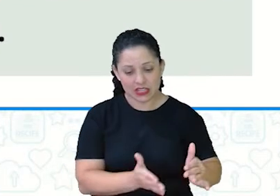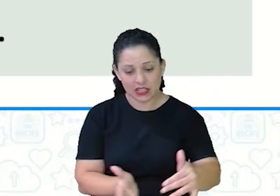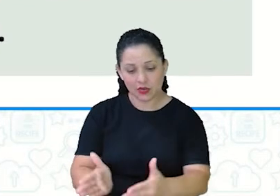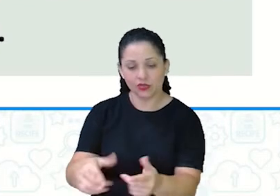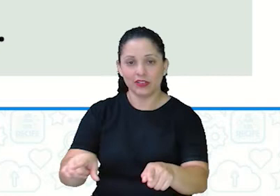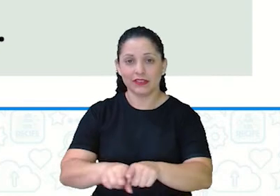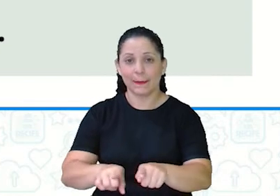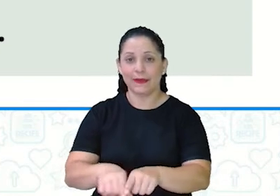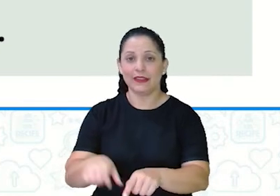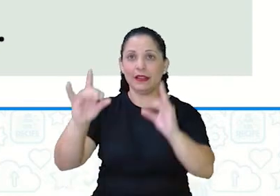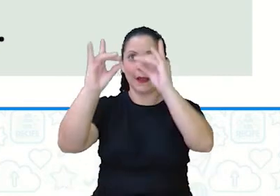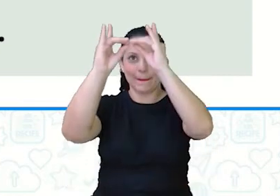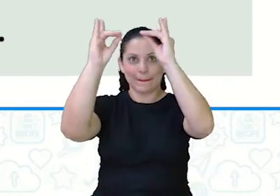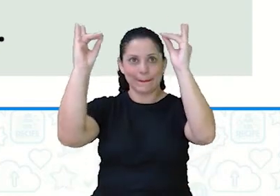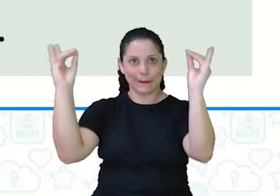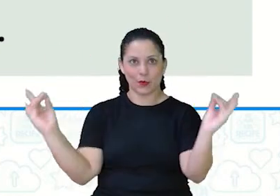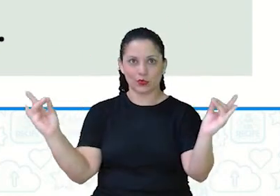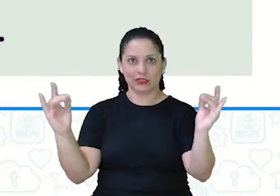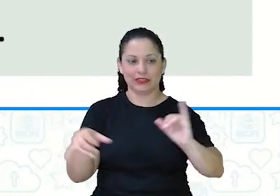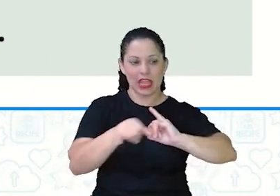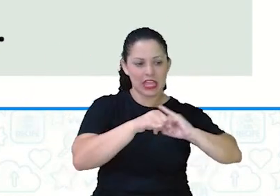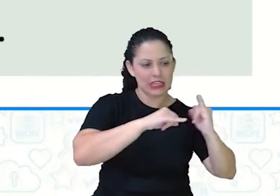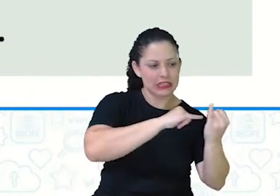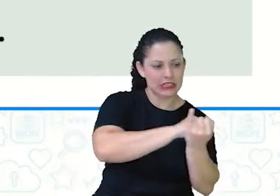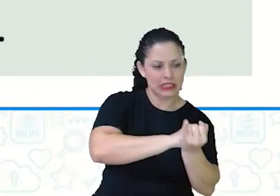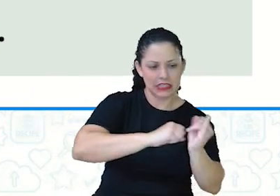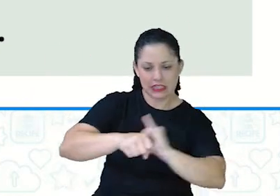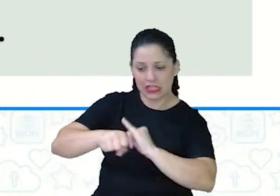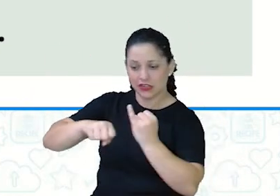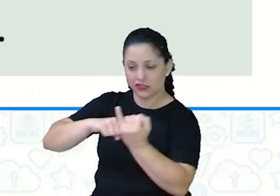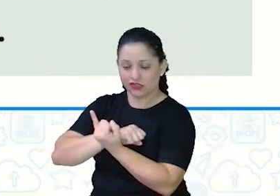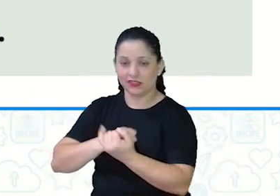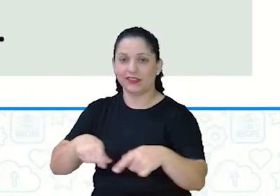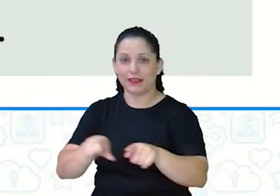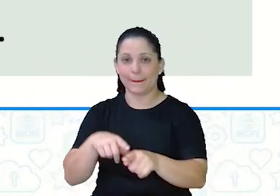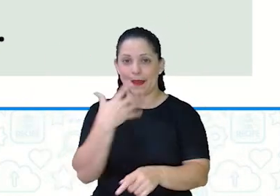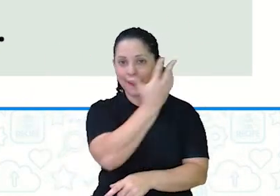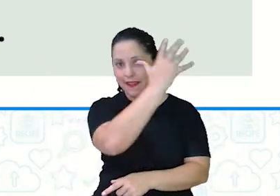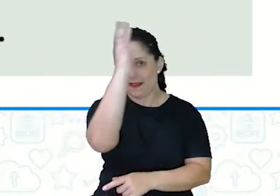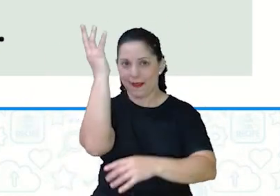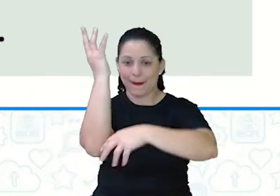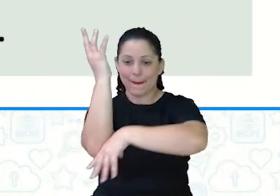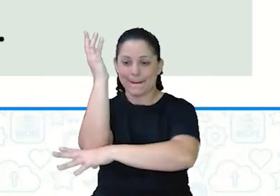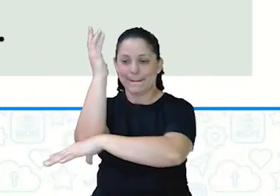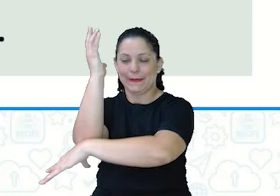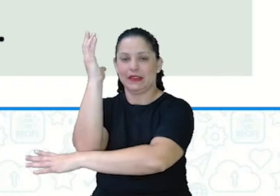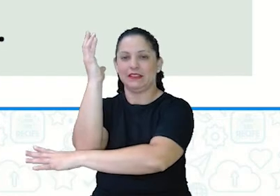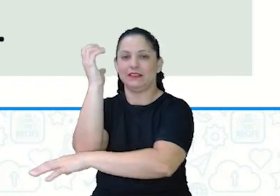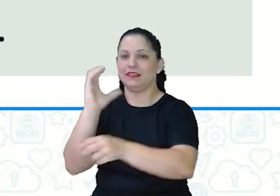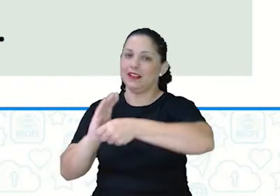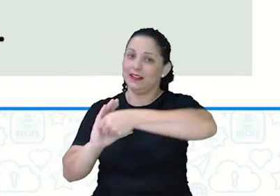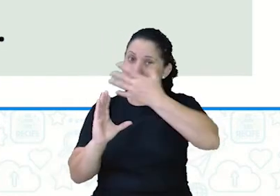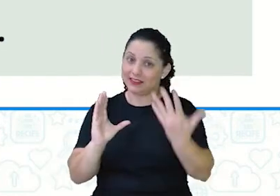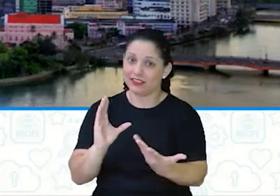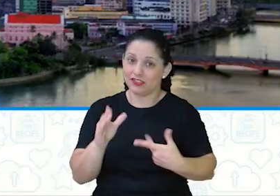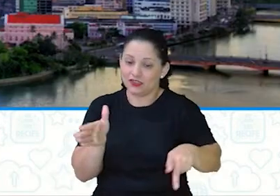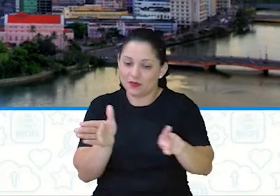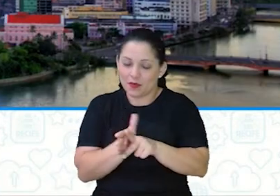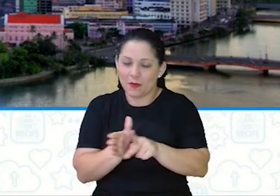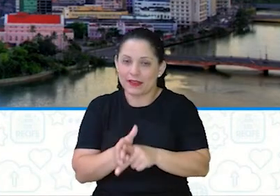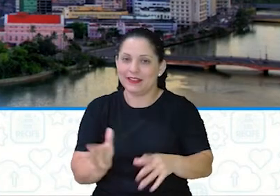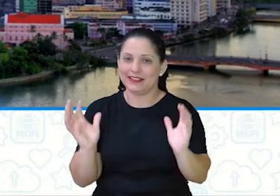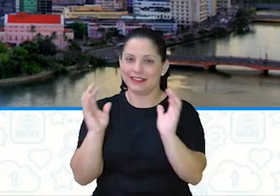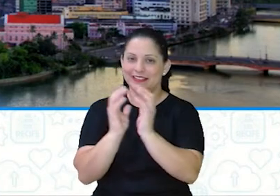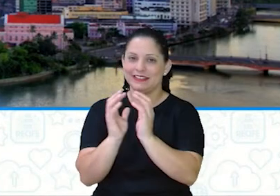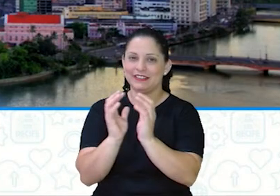pontes. É cheia de ilhas e cheia de mangues também. Não esquece que são características geográficas da nossa região, tá